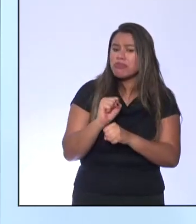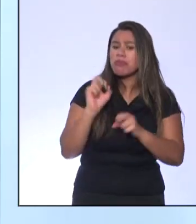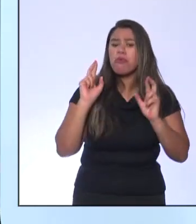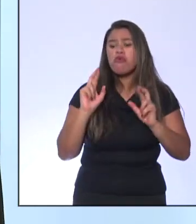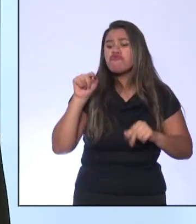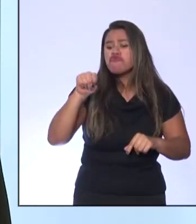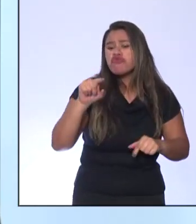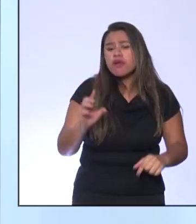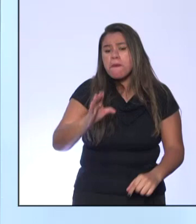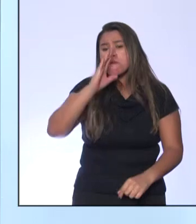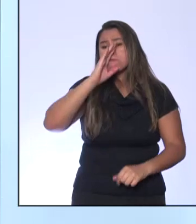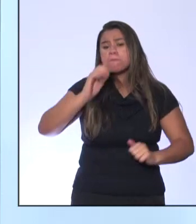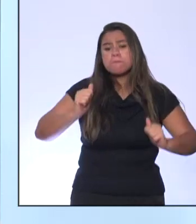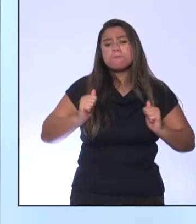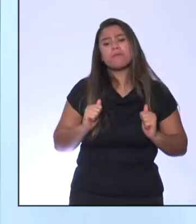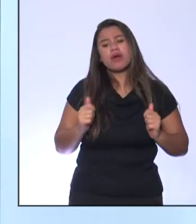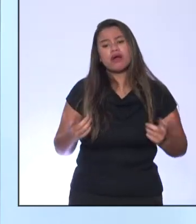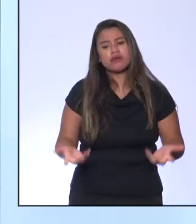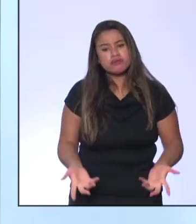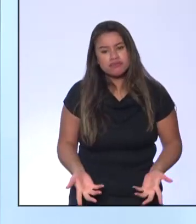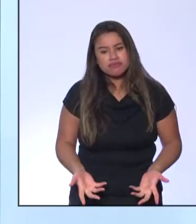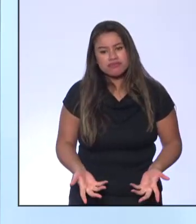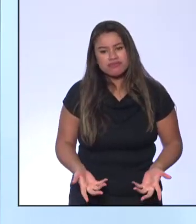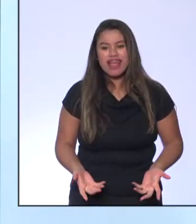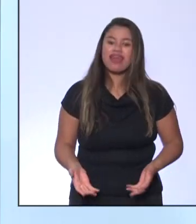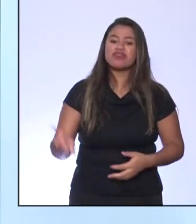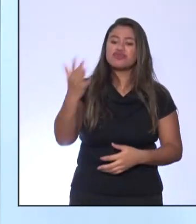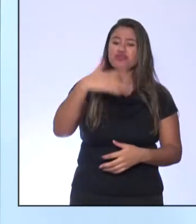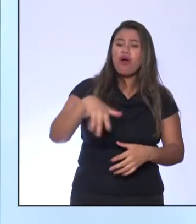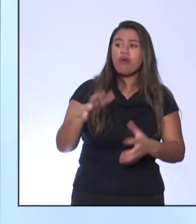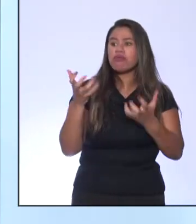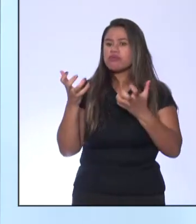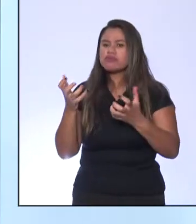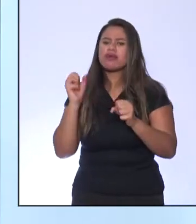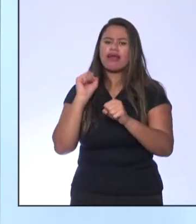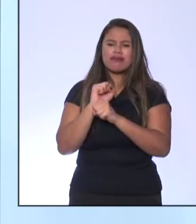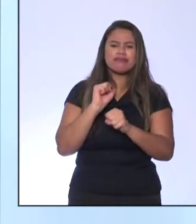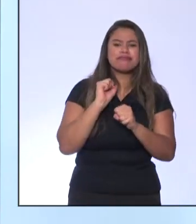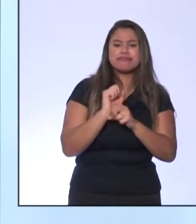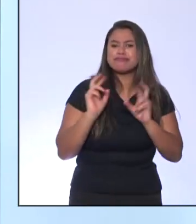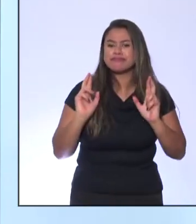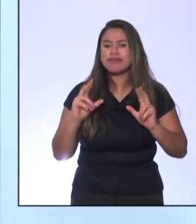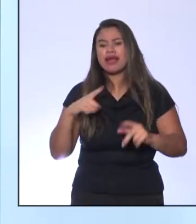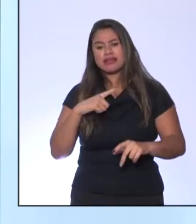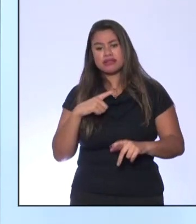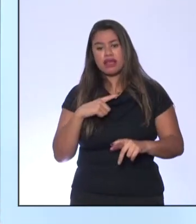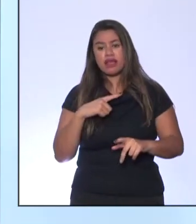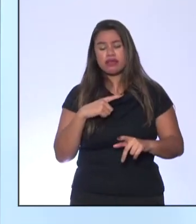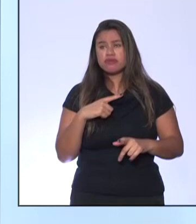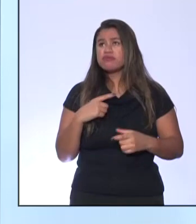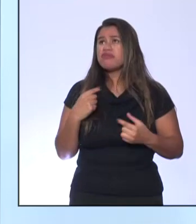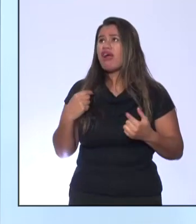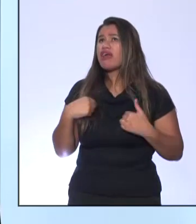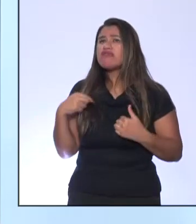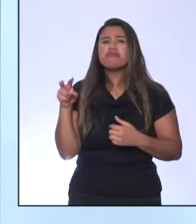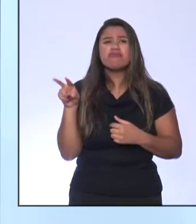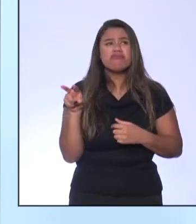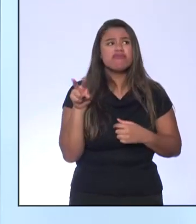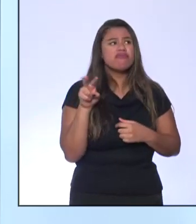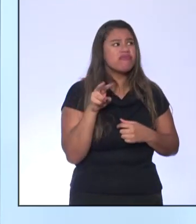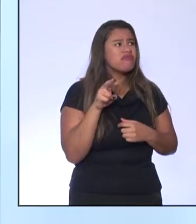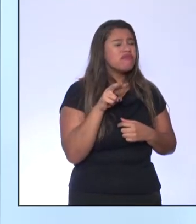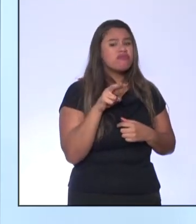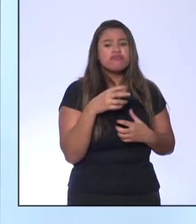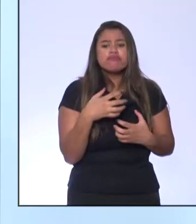Então, pensem em tudo isso que as pessoas esperam de você e pense um pouquinho como você se sente com essas